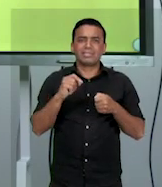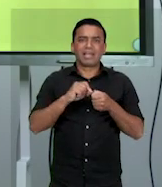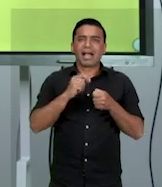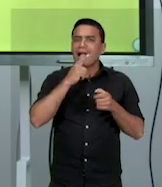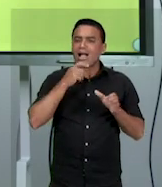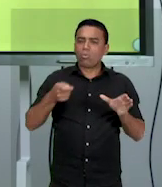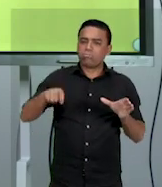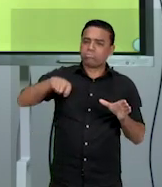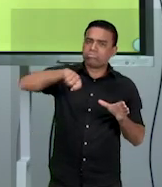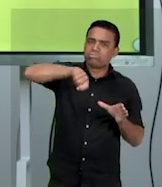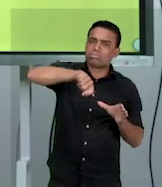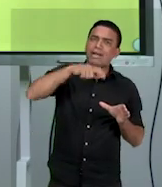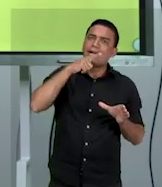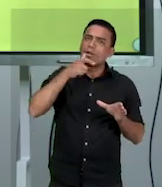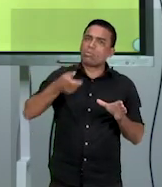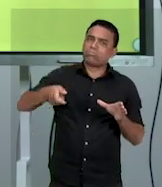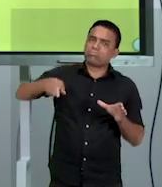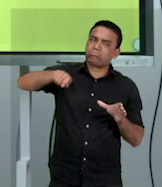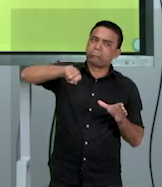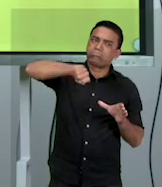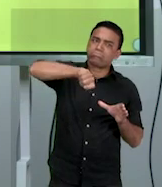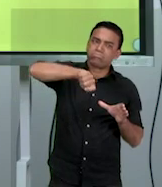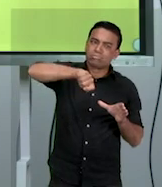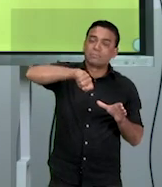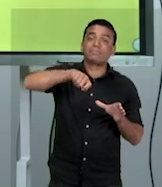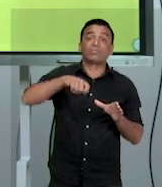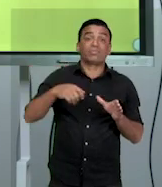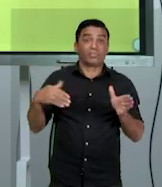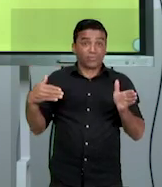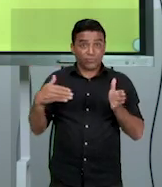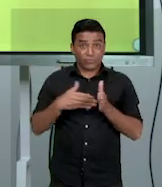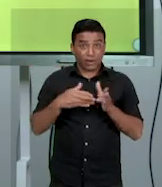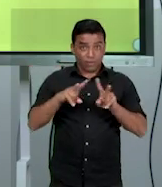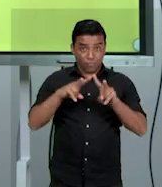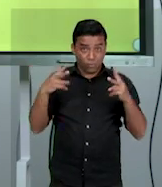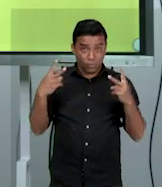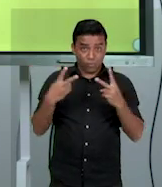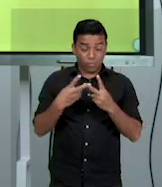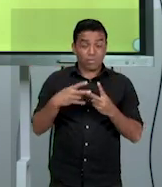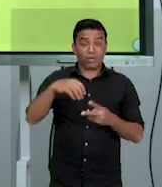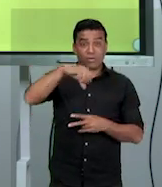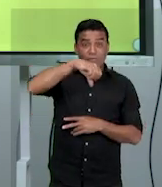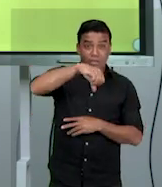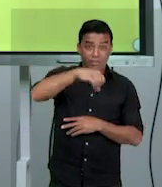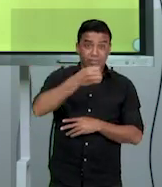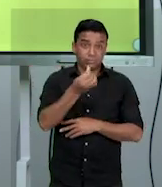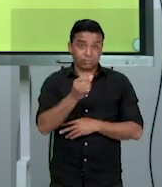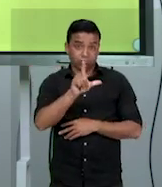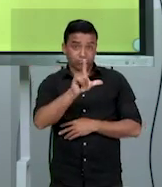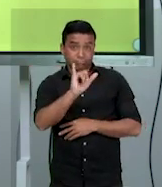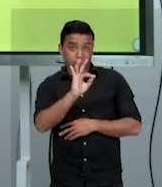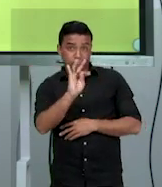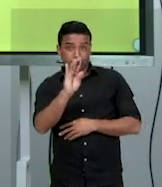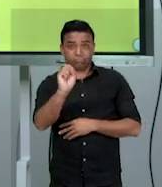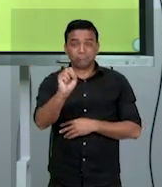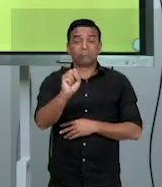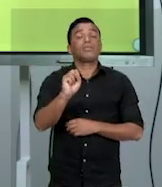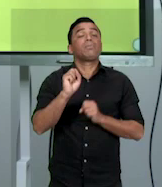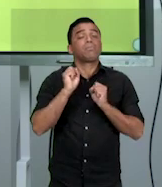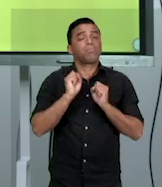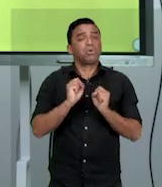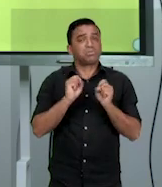de água. Se o volume final é 96 litros, eu